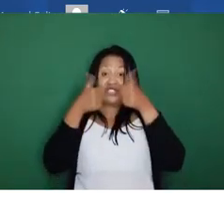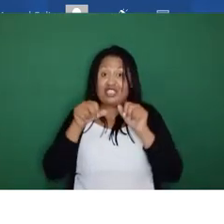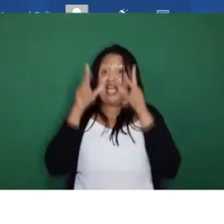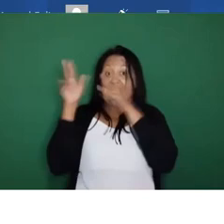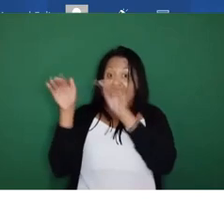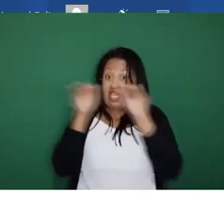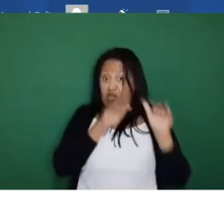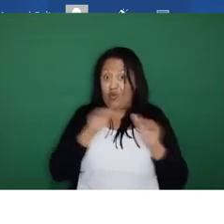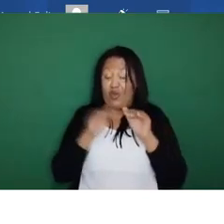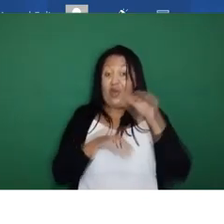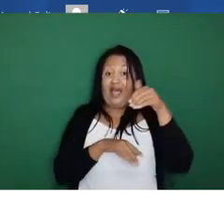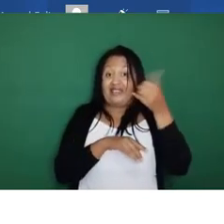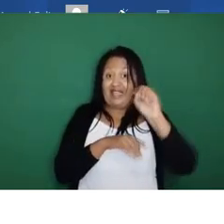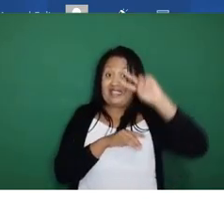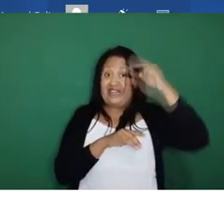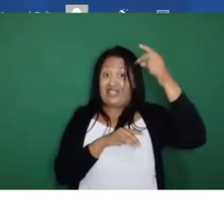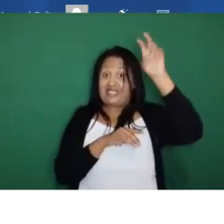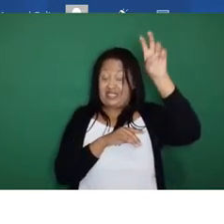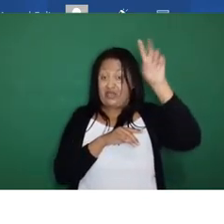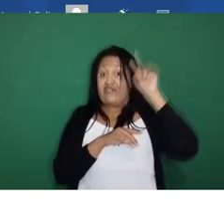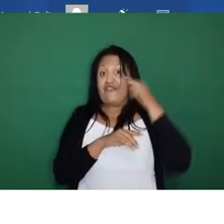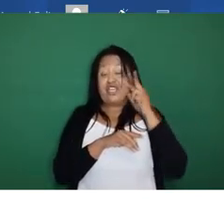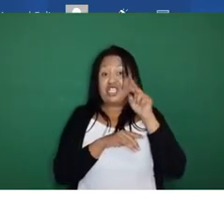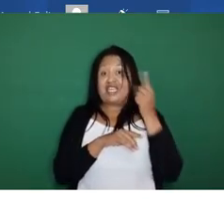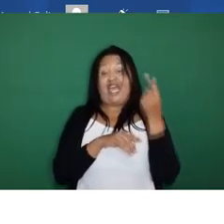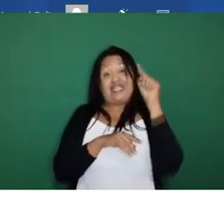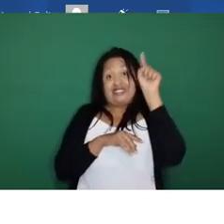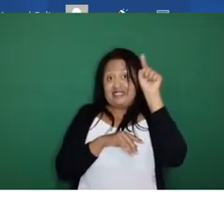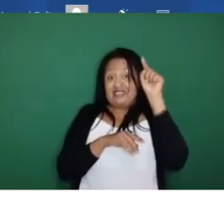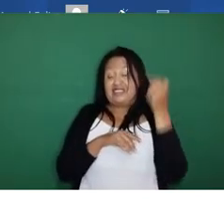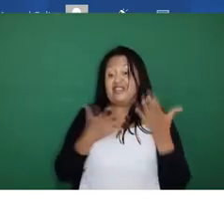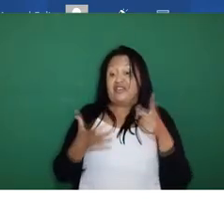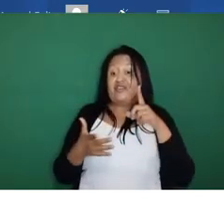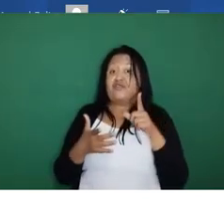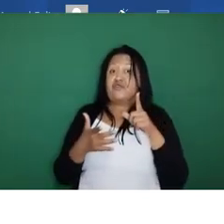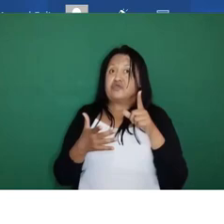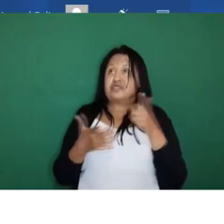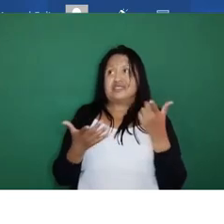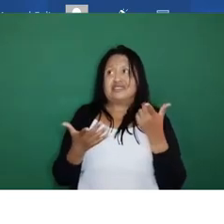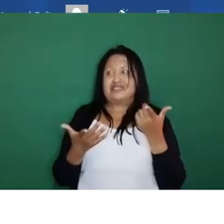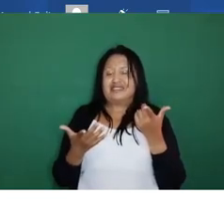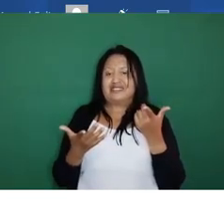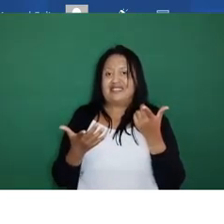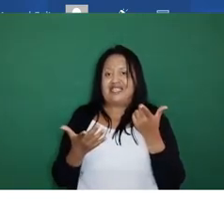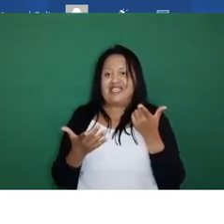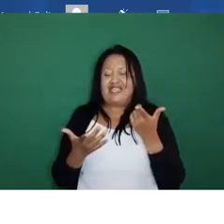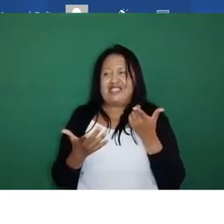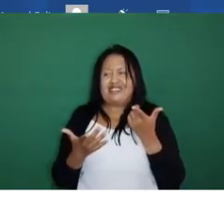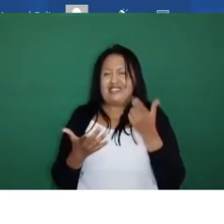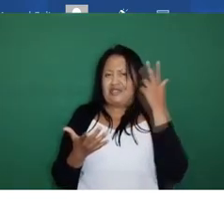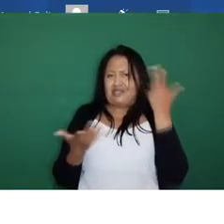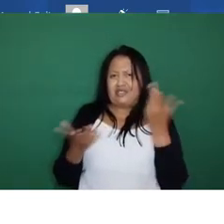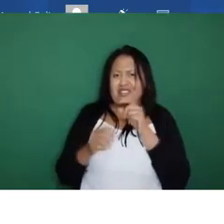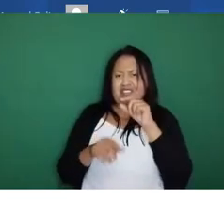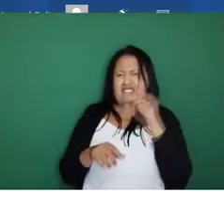a 10 elevado a 5 veja que aqui foi um acaso ter parado em 1,8 se a gente ao invés de 80